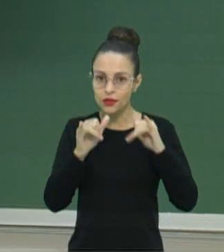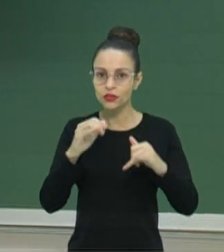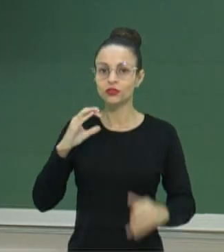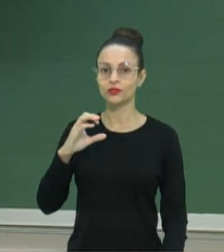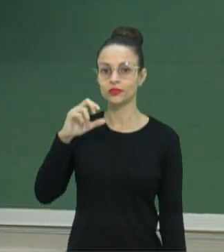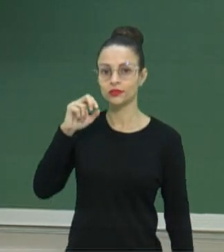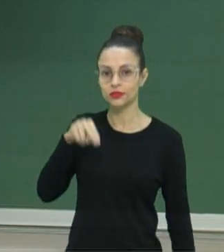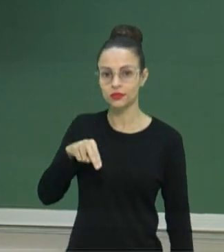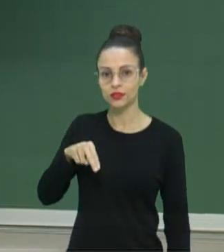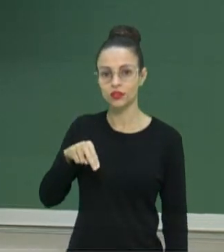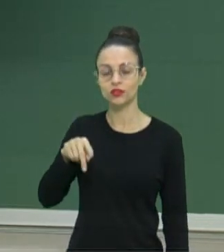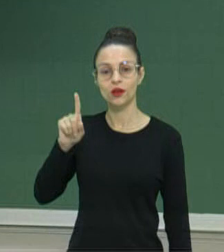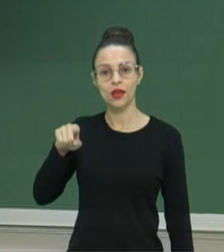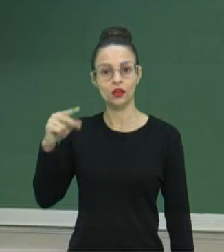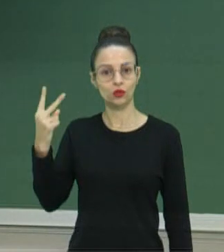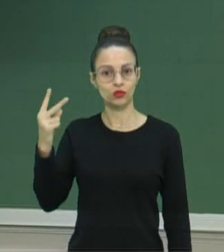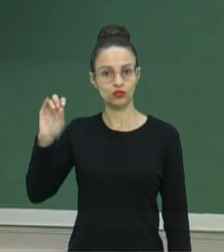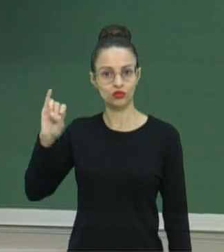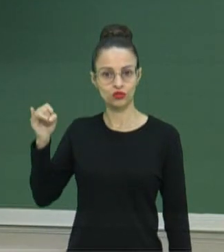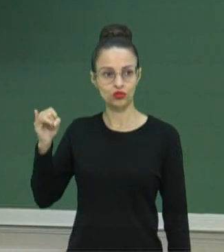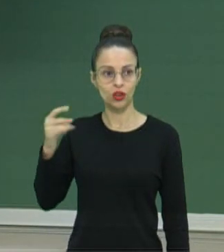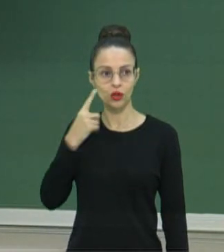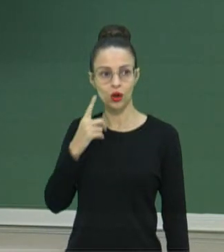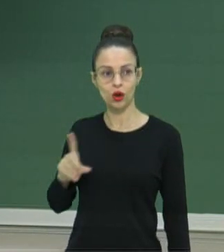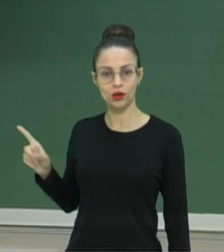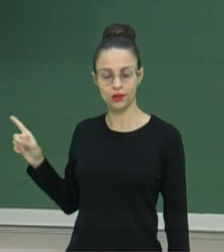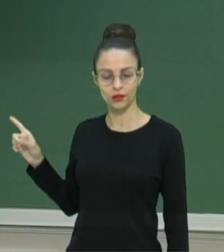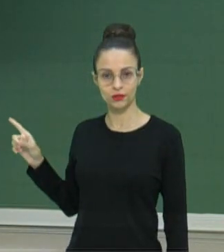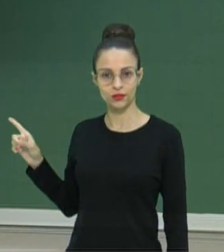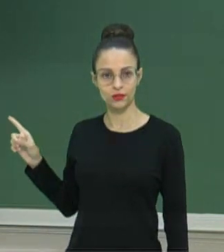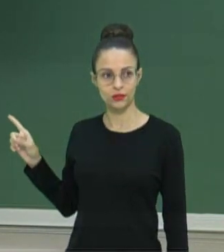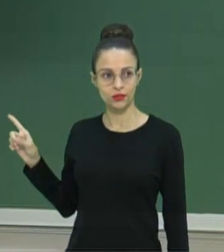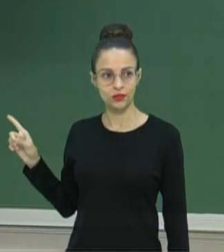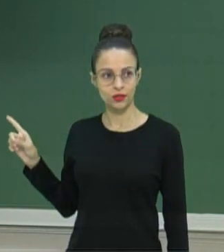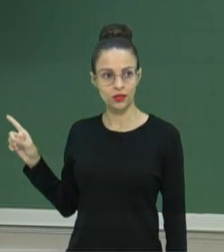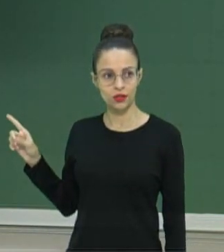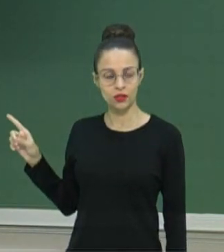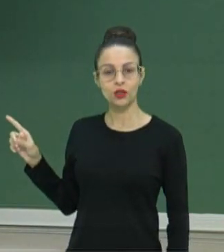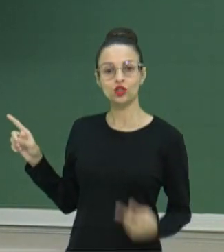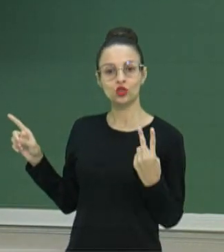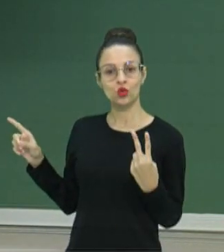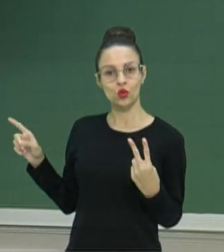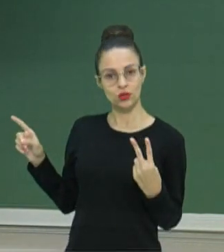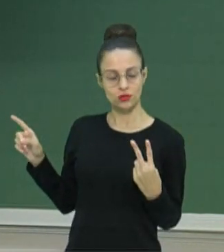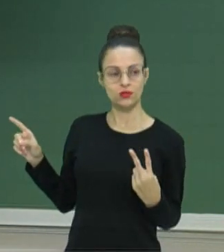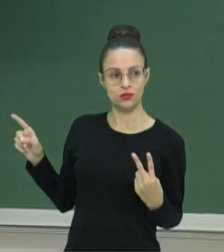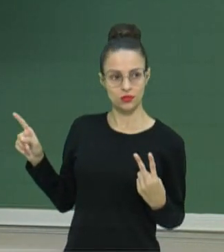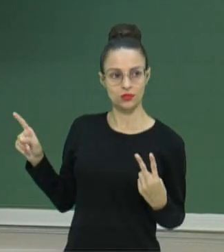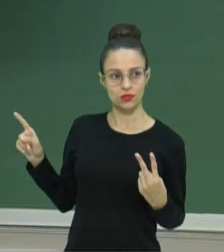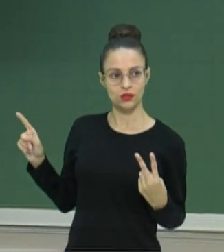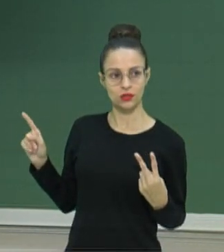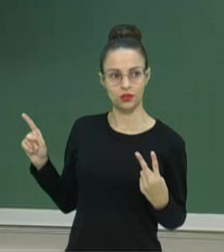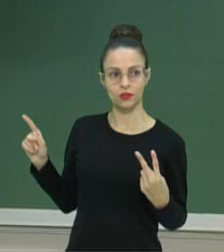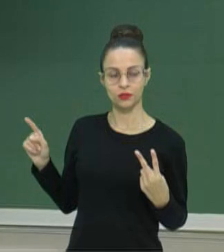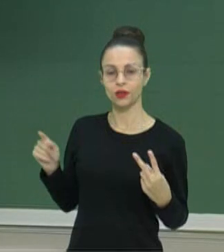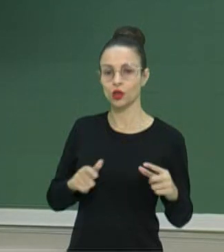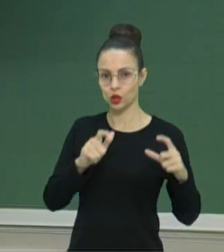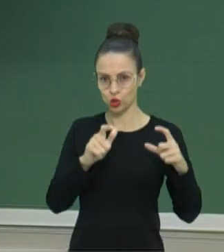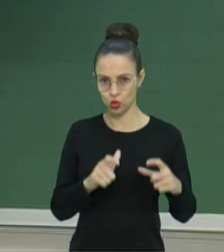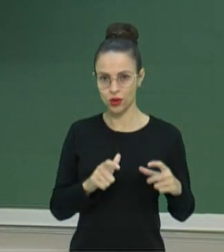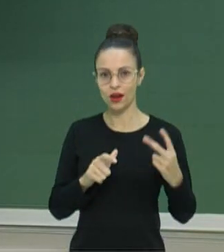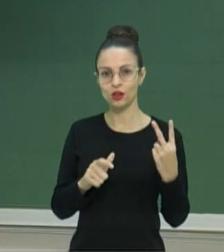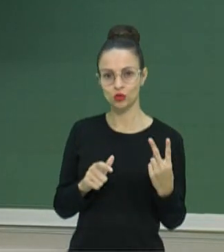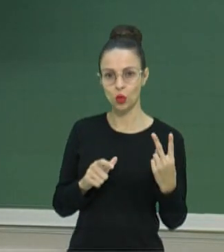é igual a 2 joule, né? Ou seja, veja aqui no gráfico, né, que no 2, no, na posição